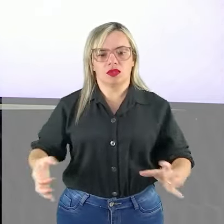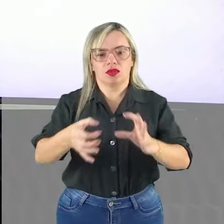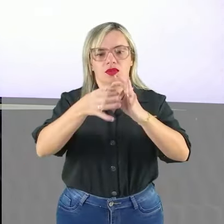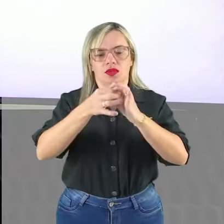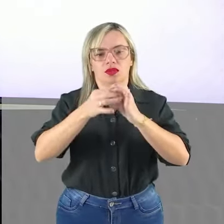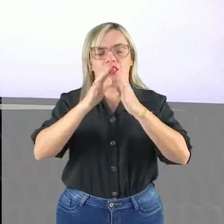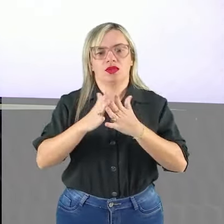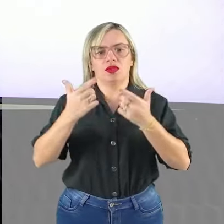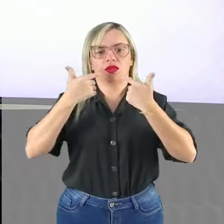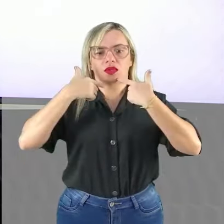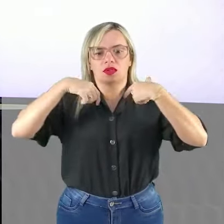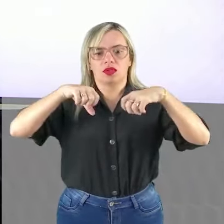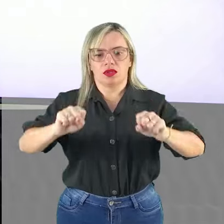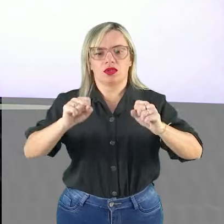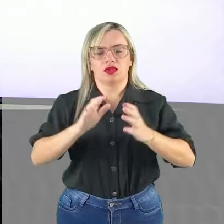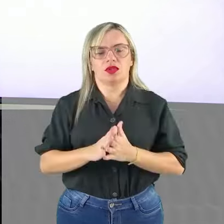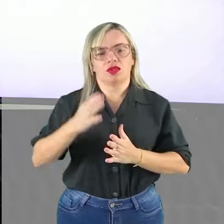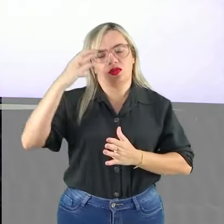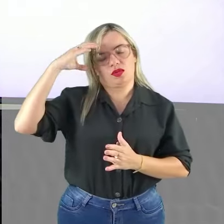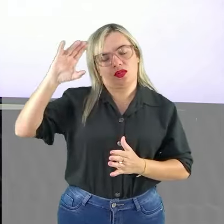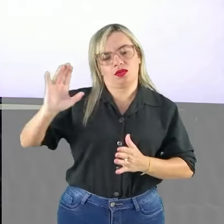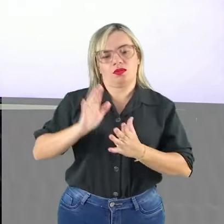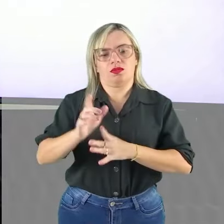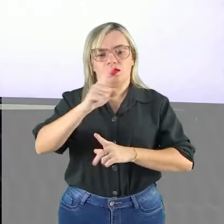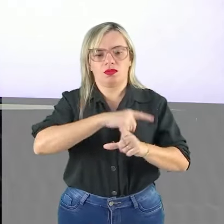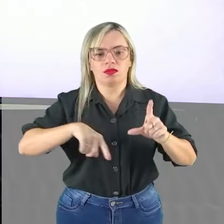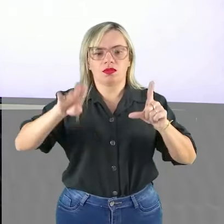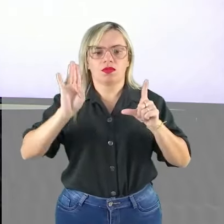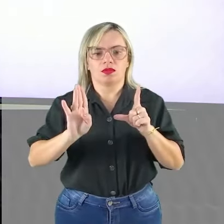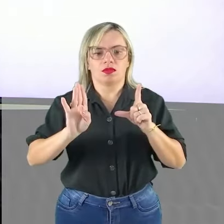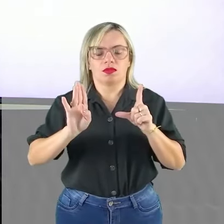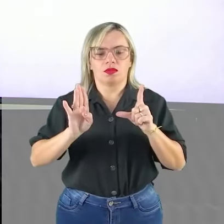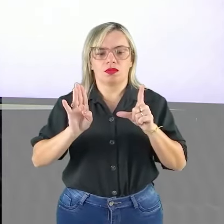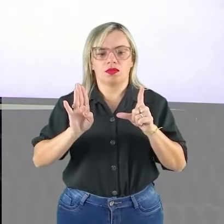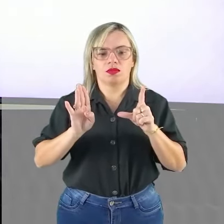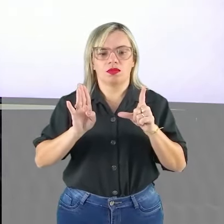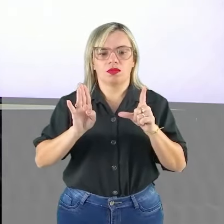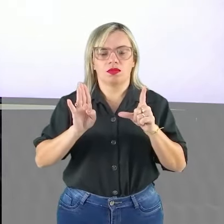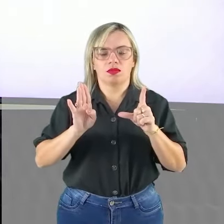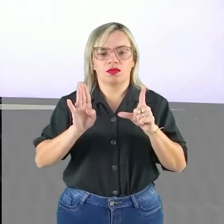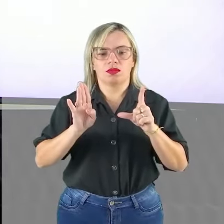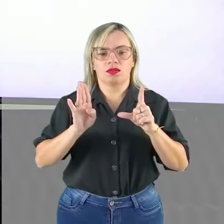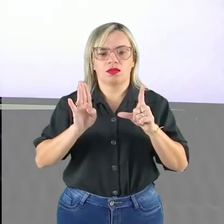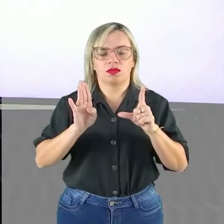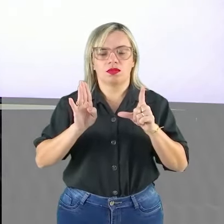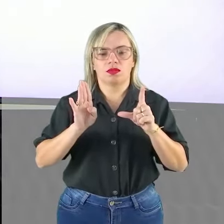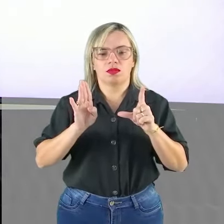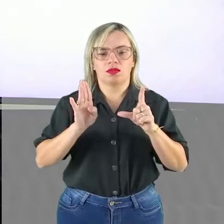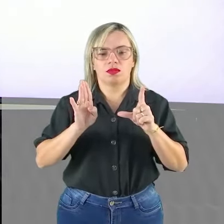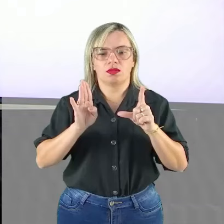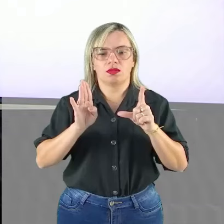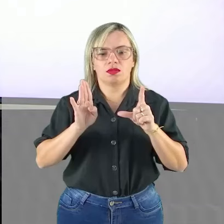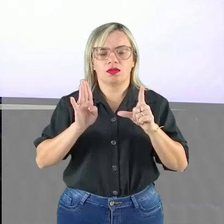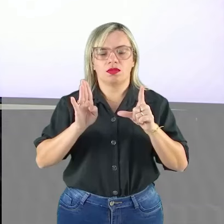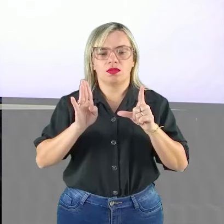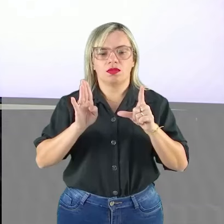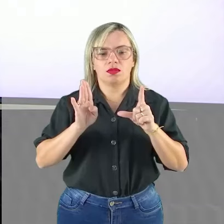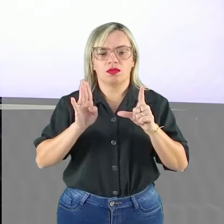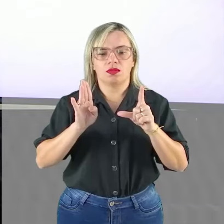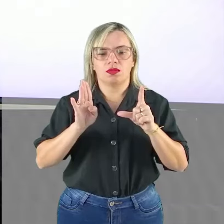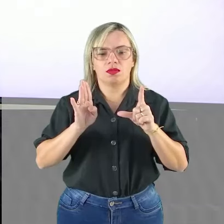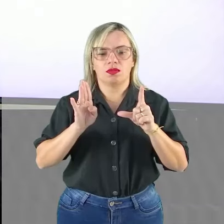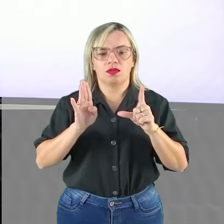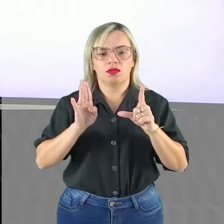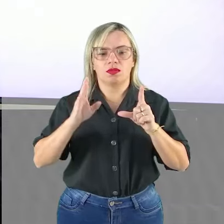divergir uma diferença tá linguístico cultural letra B característica histórica cultural